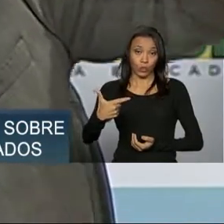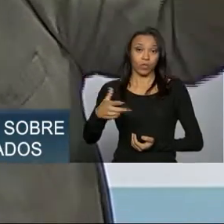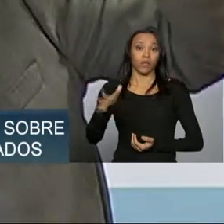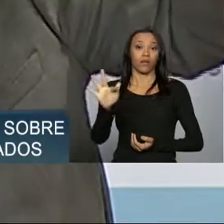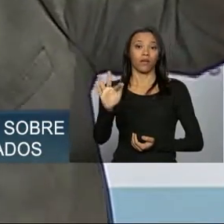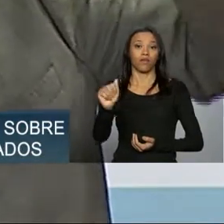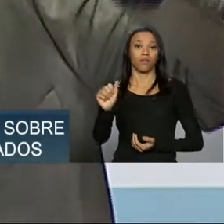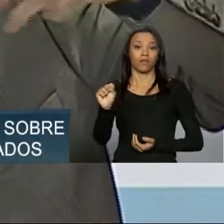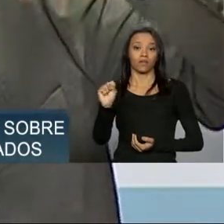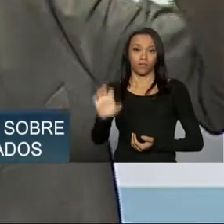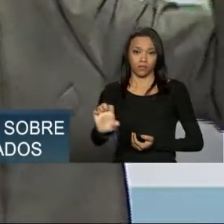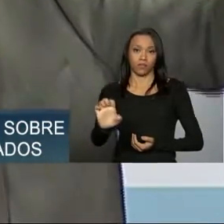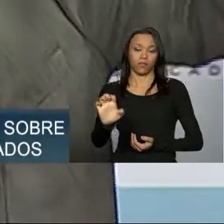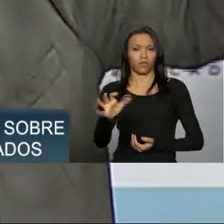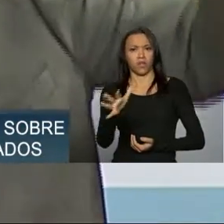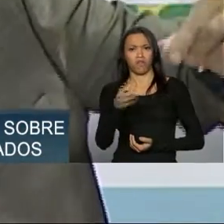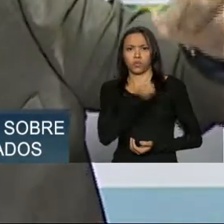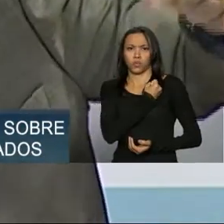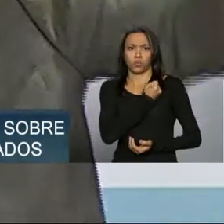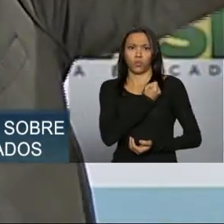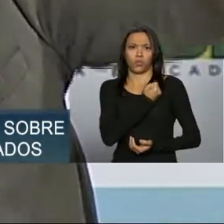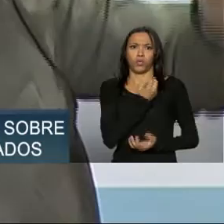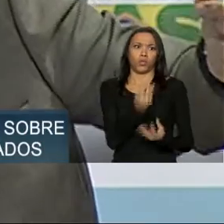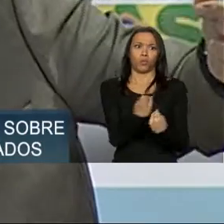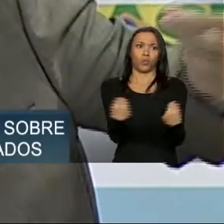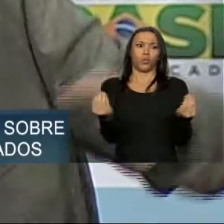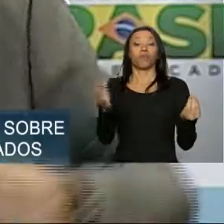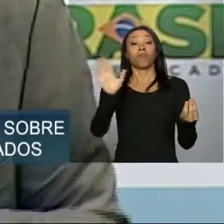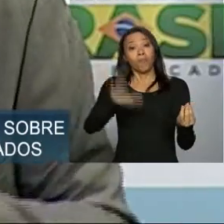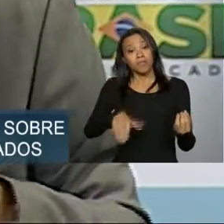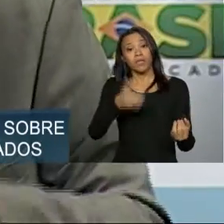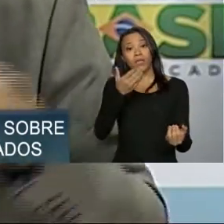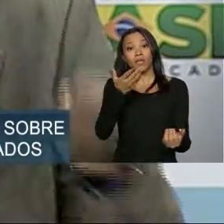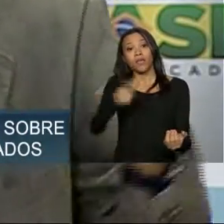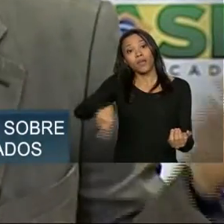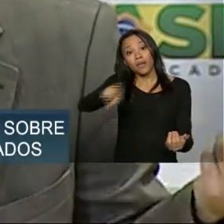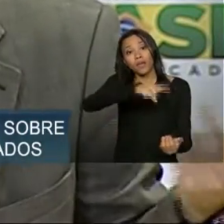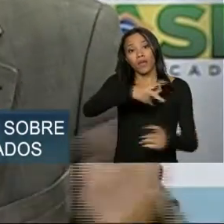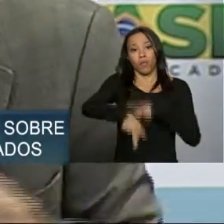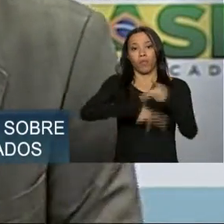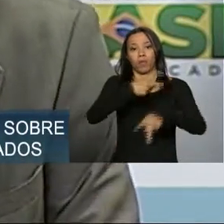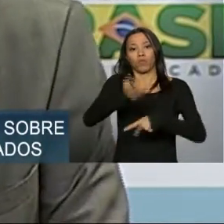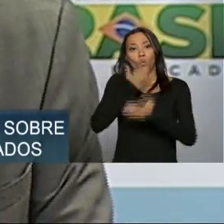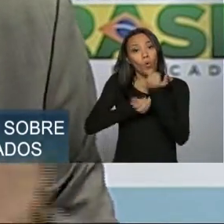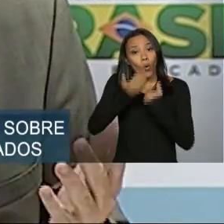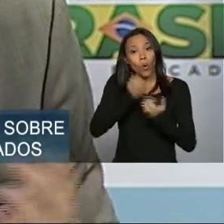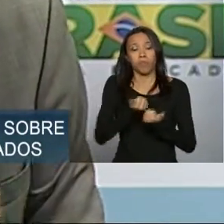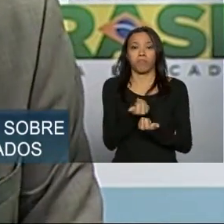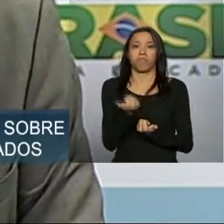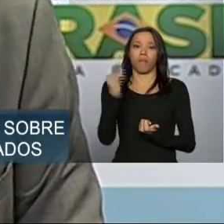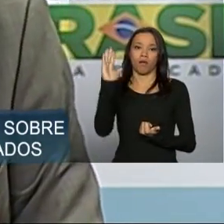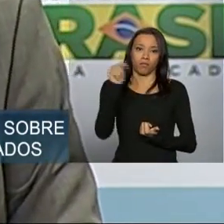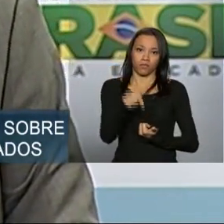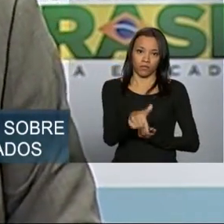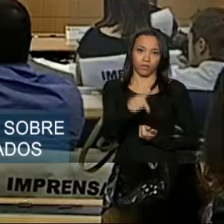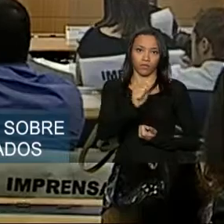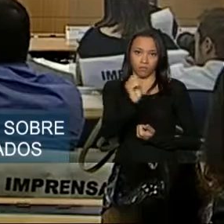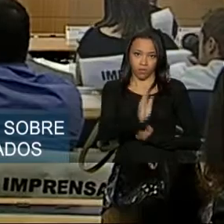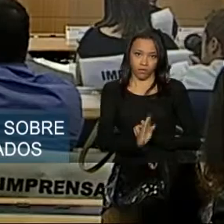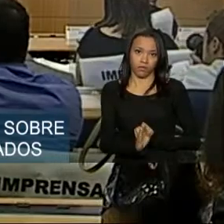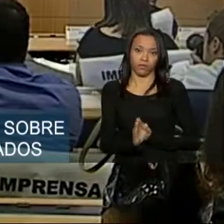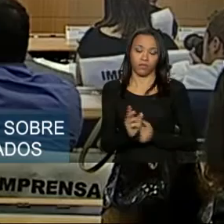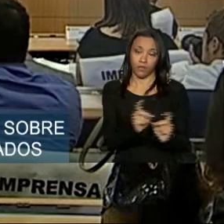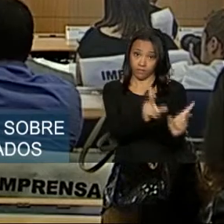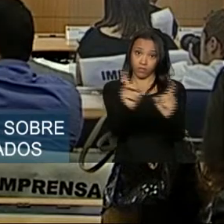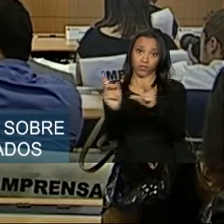número que não seja tão grande assim de produtos, né, mas são os mais consumidos, mas são produzidos por várias empresas em todo o país. A